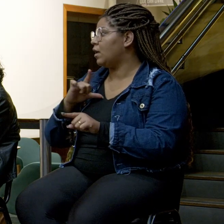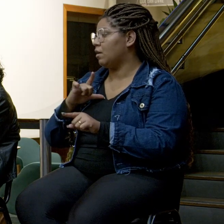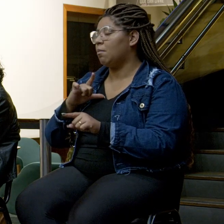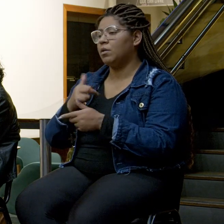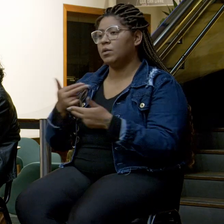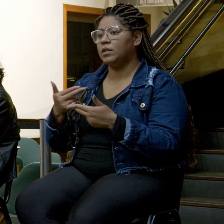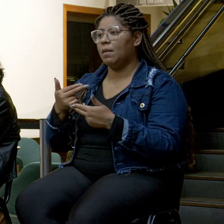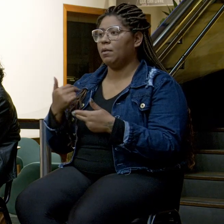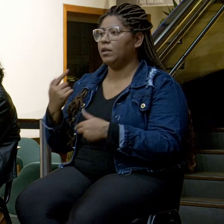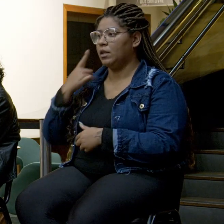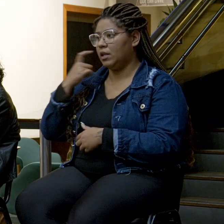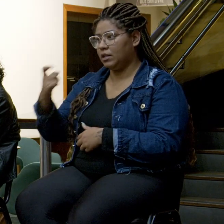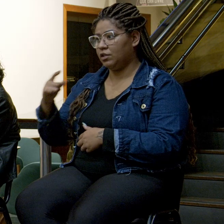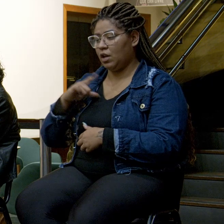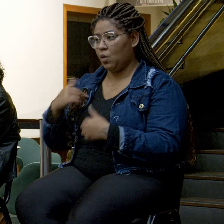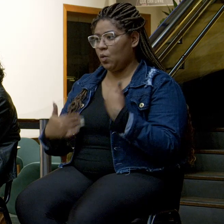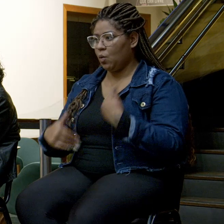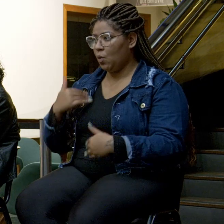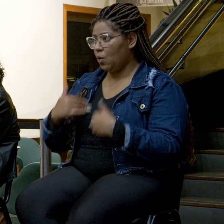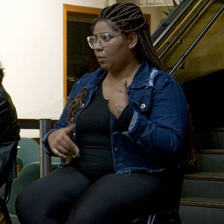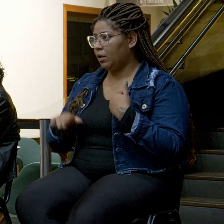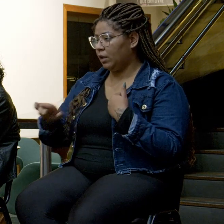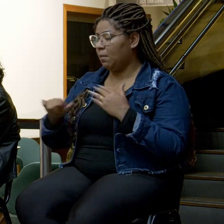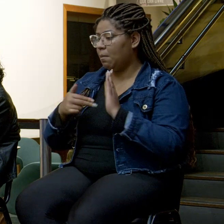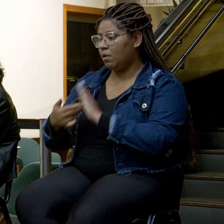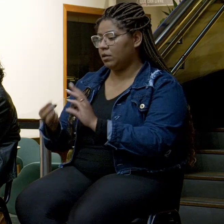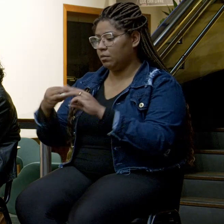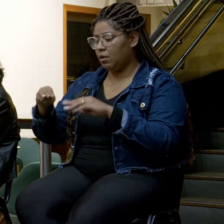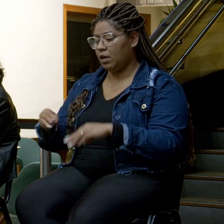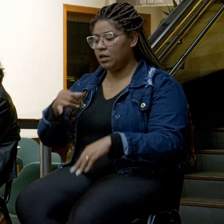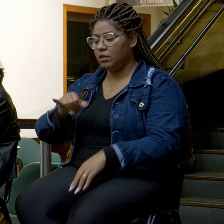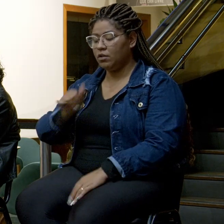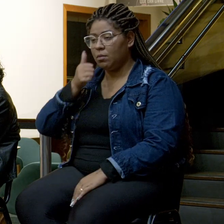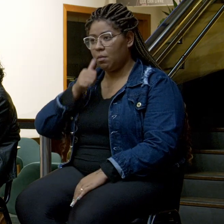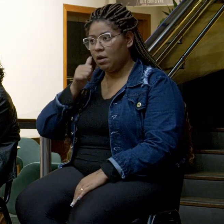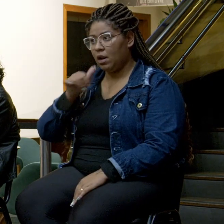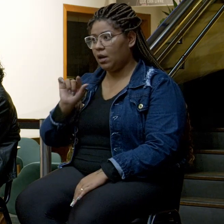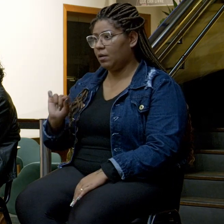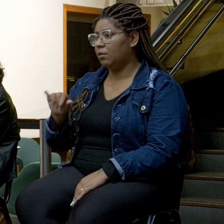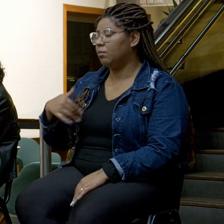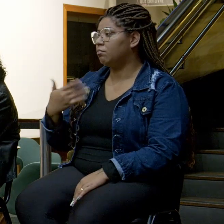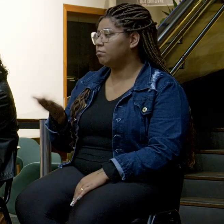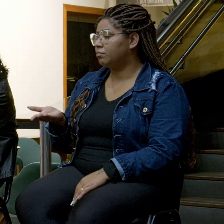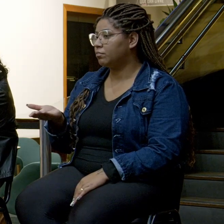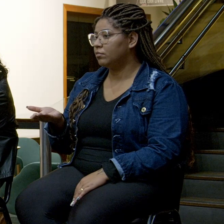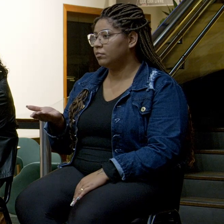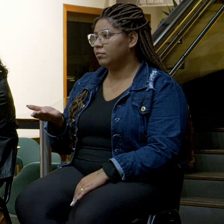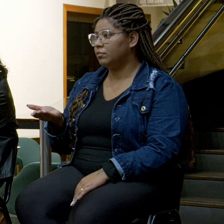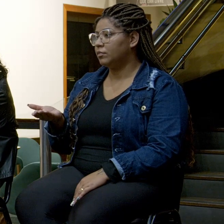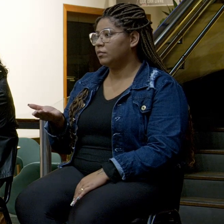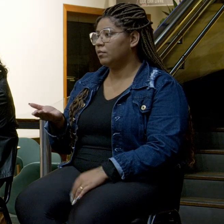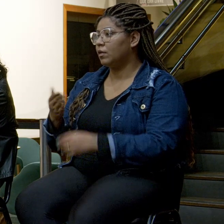né? No museu. E se fosse uma mulher? O que isso ia... que obra